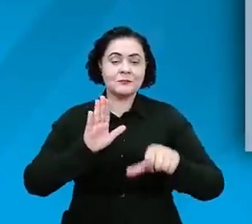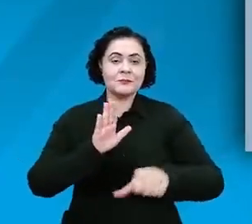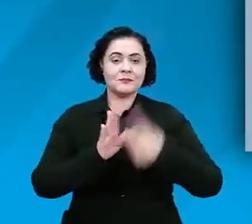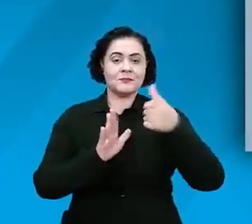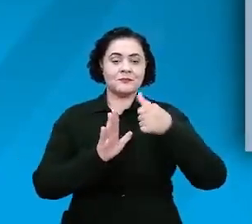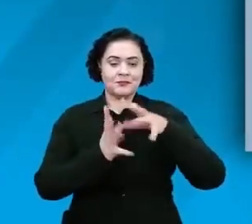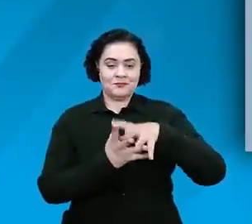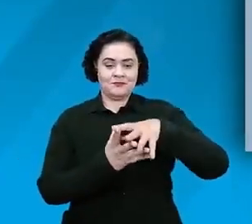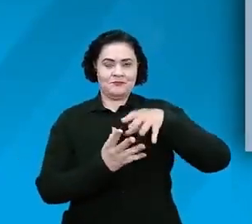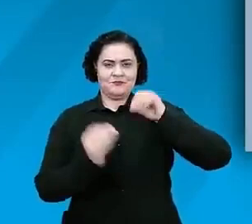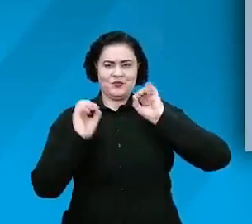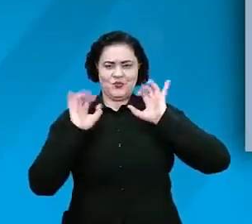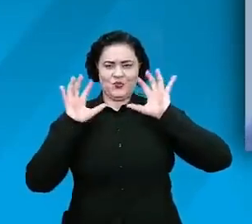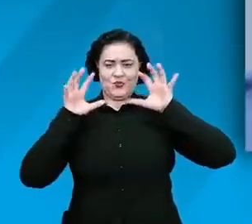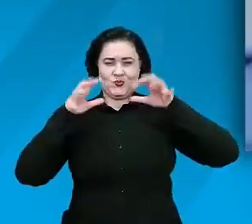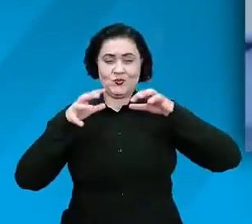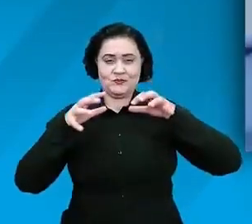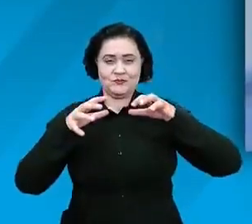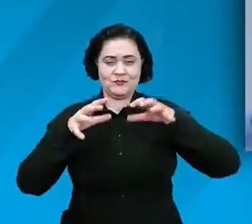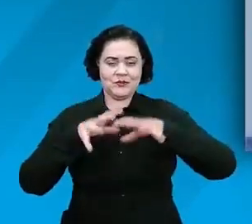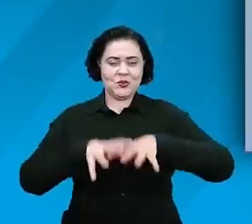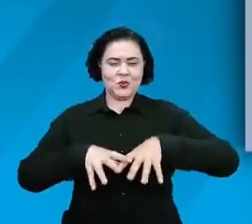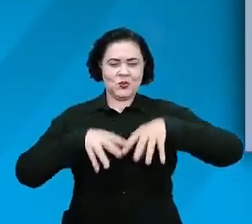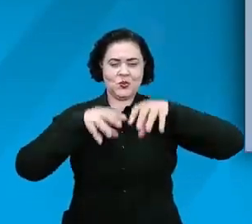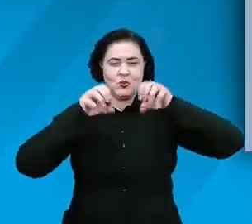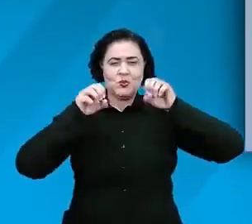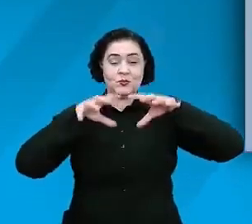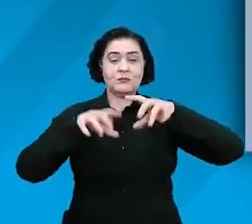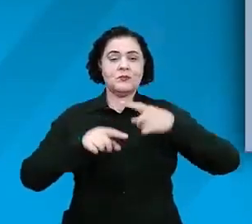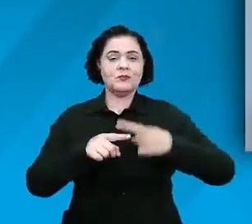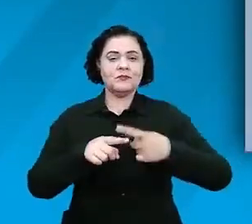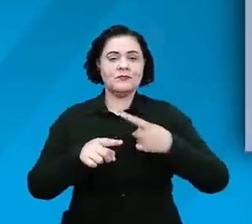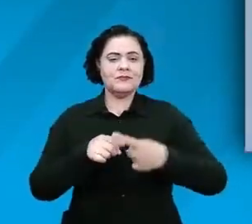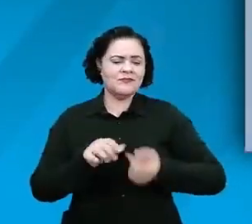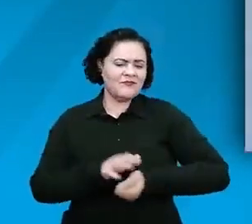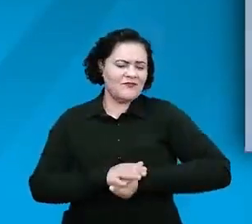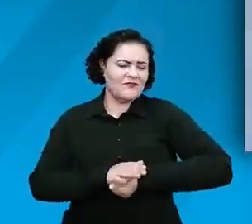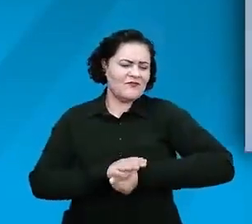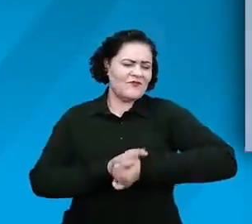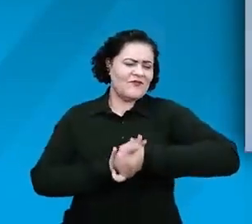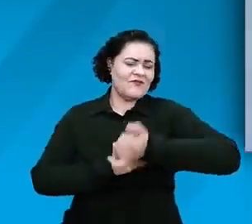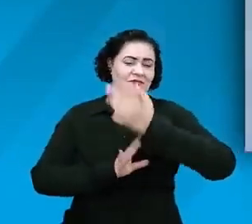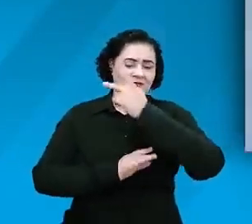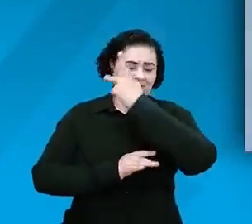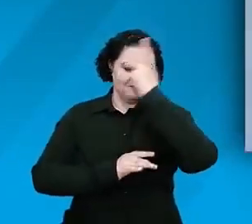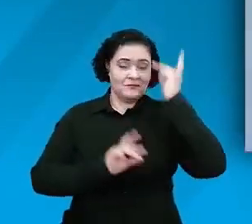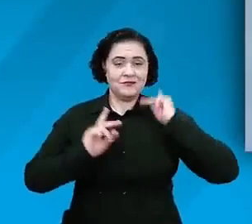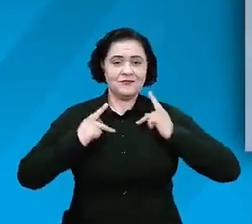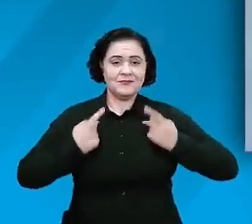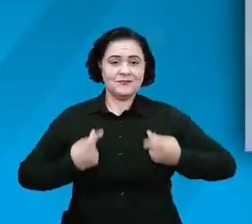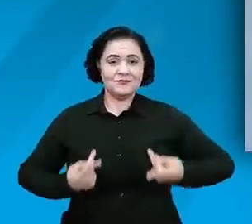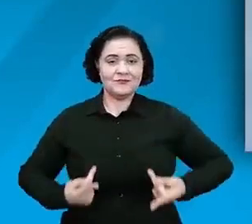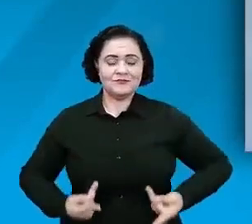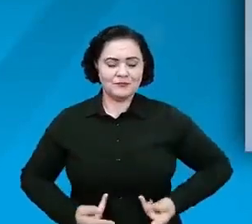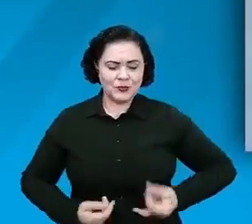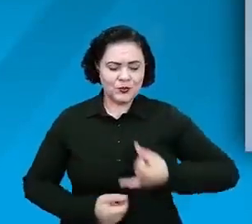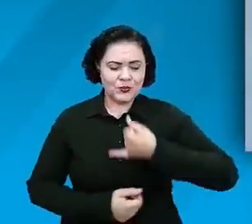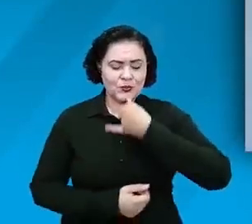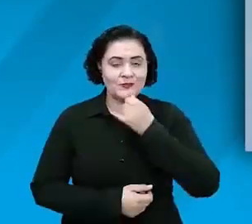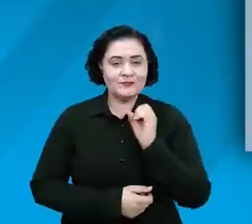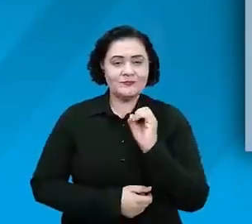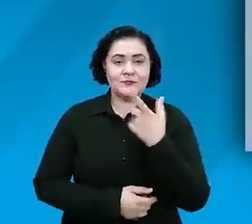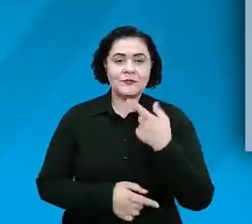grande fantasma, tem feito um exército de desgraçados sobre a nossa humanidade.